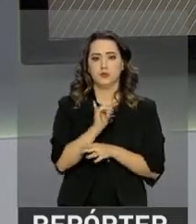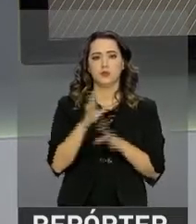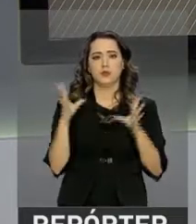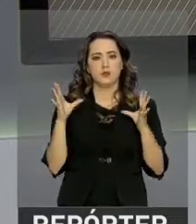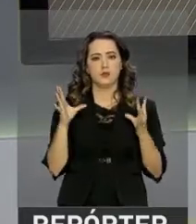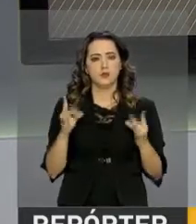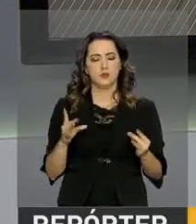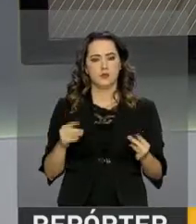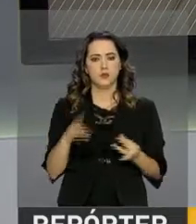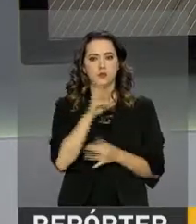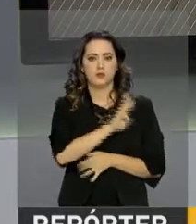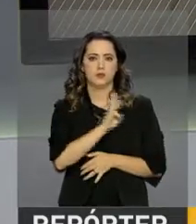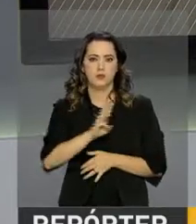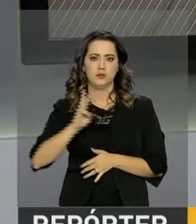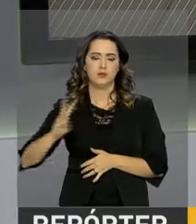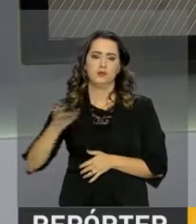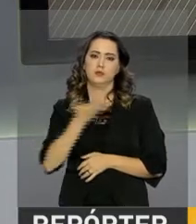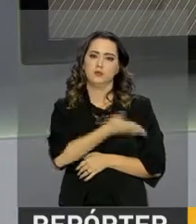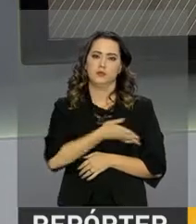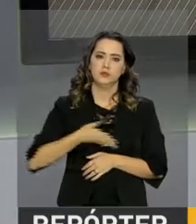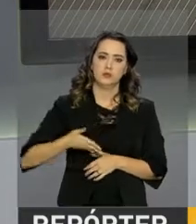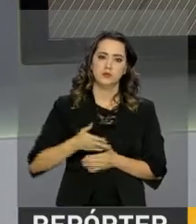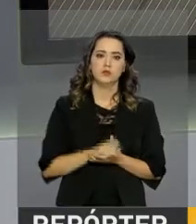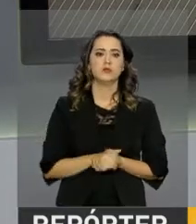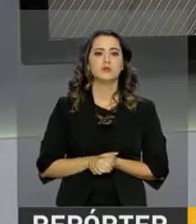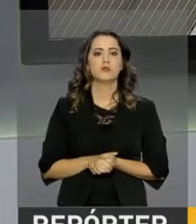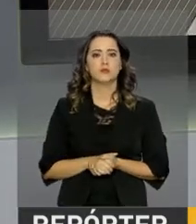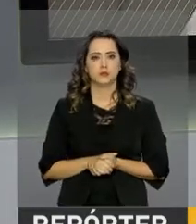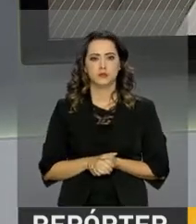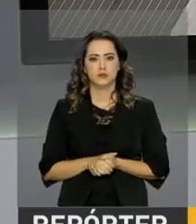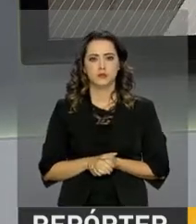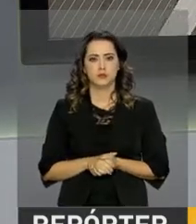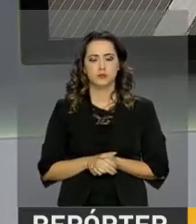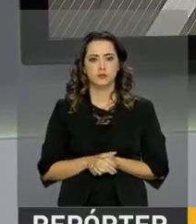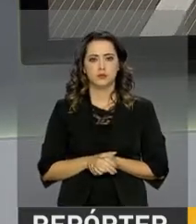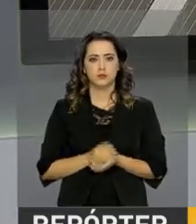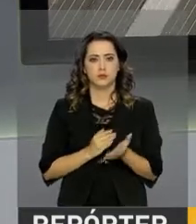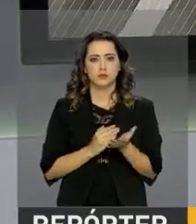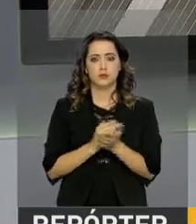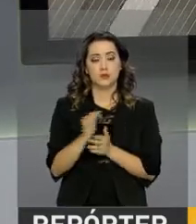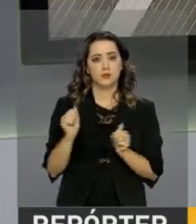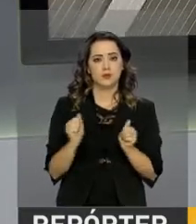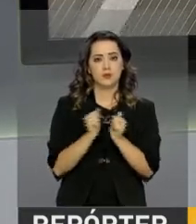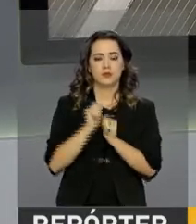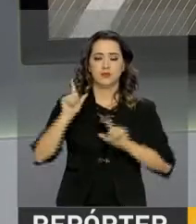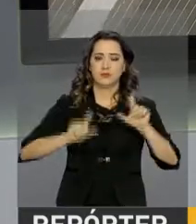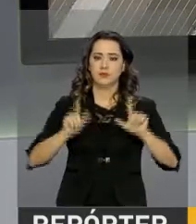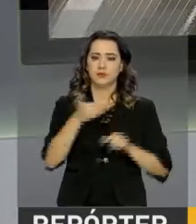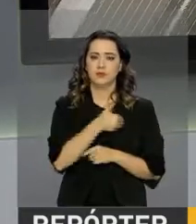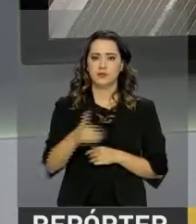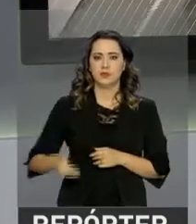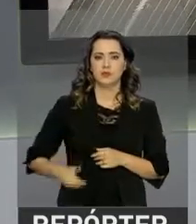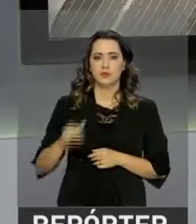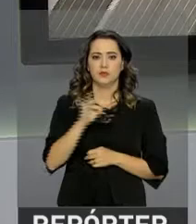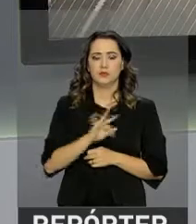no YouTube e toda a nossa programação também está na página da NBR na internet. Continue com a gente aqui